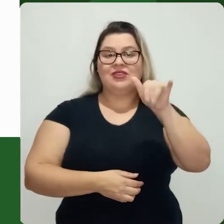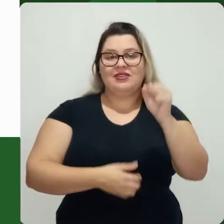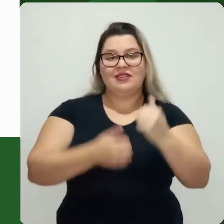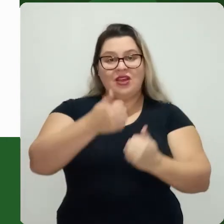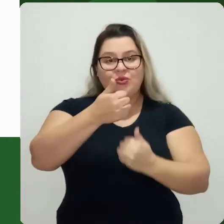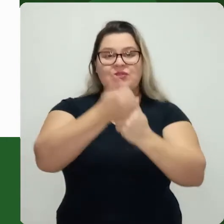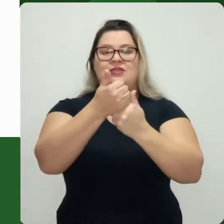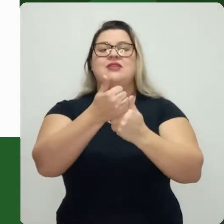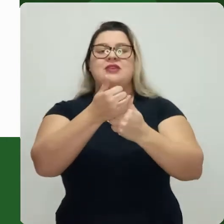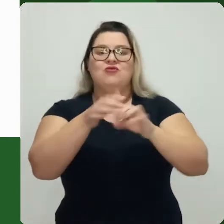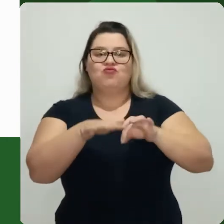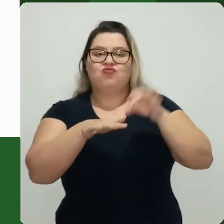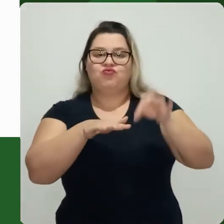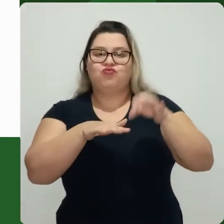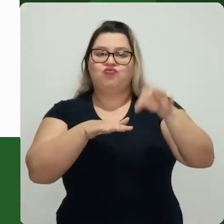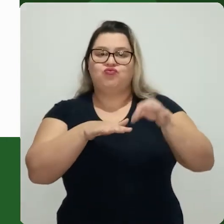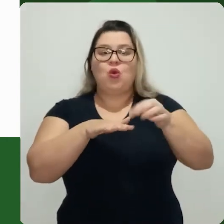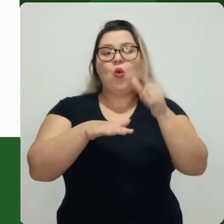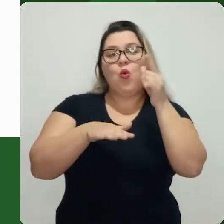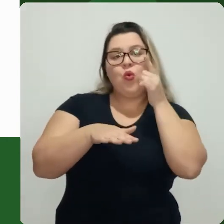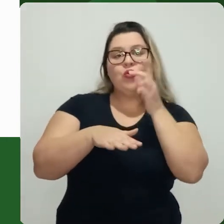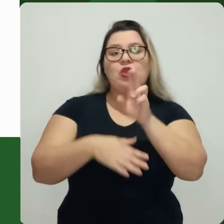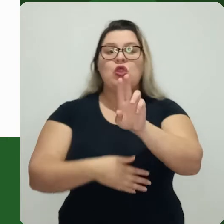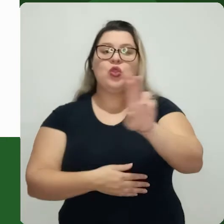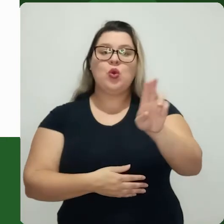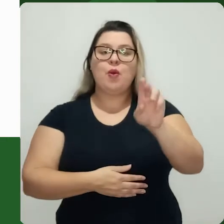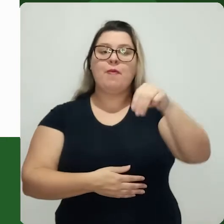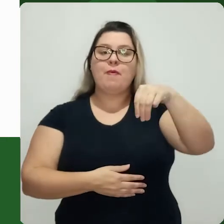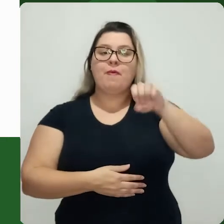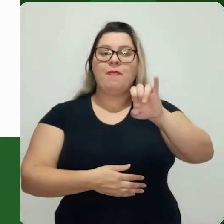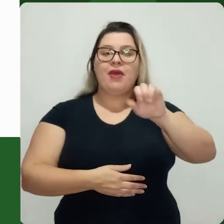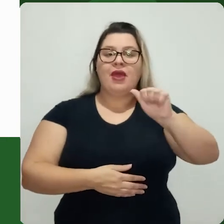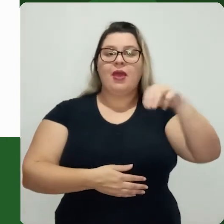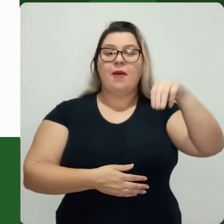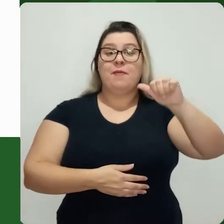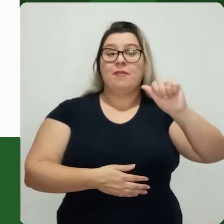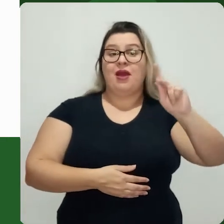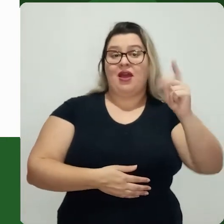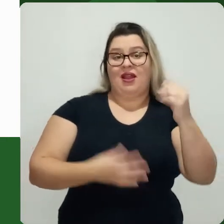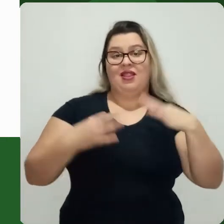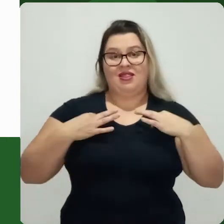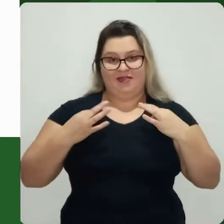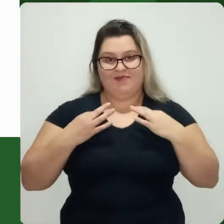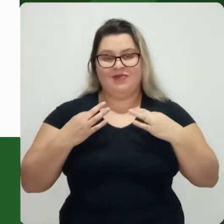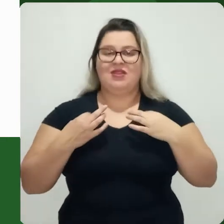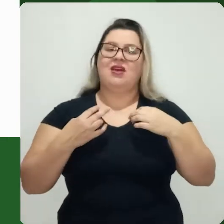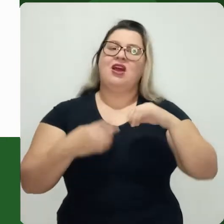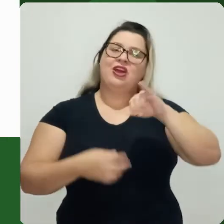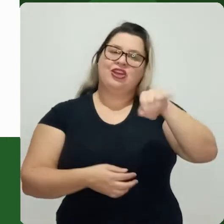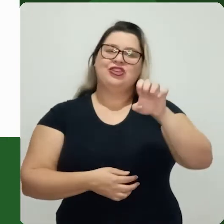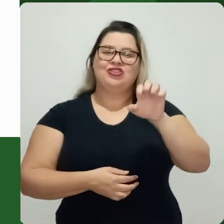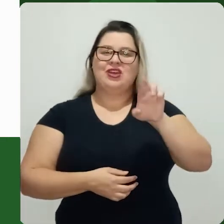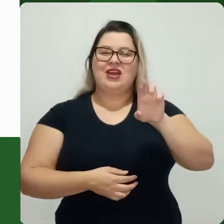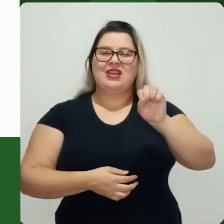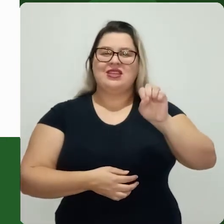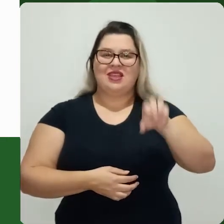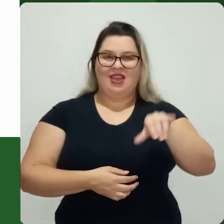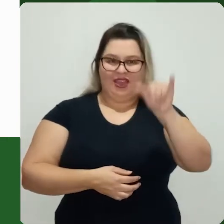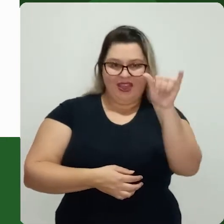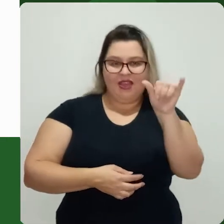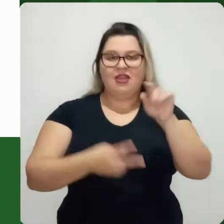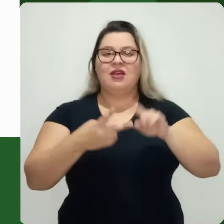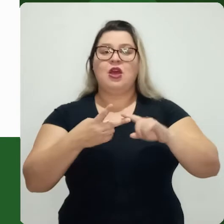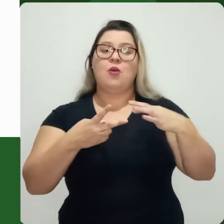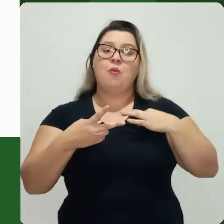processo de tecimento, permitindo a produção de artigos como meia-malha, também conhecida como jersey, bem